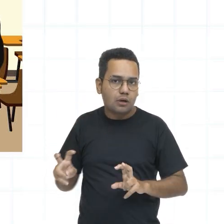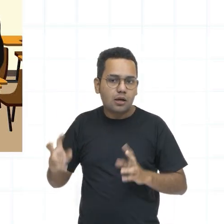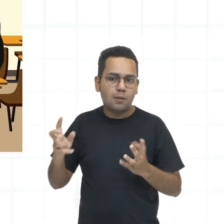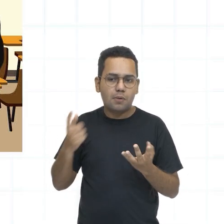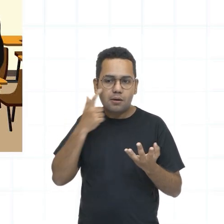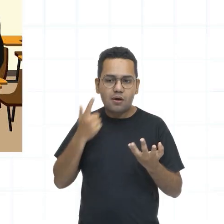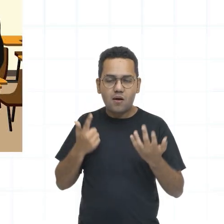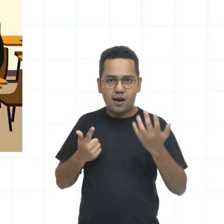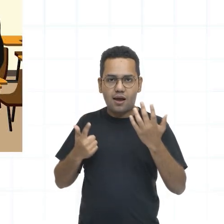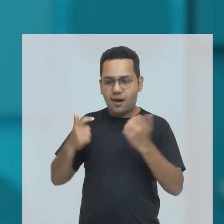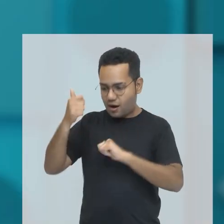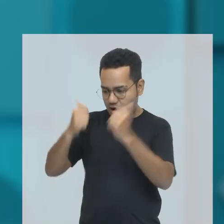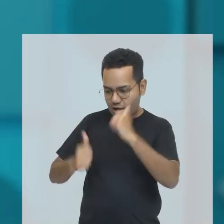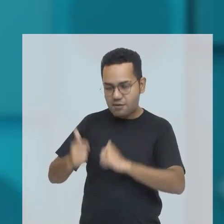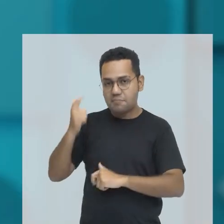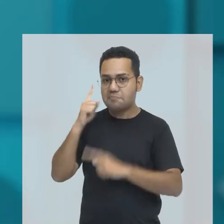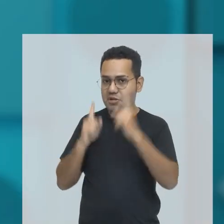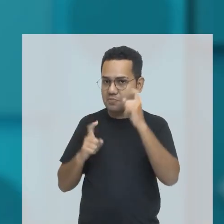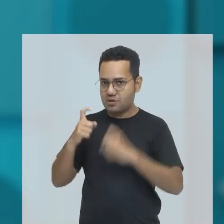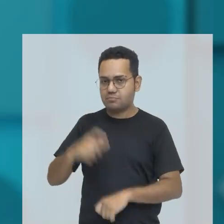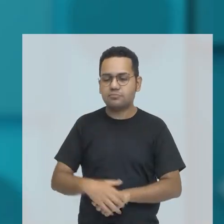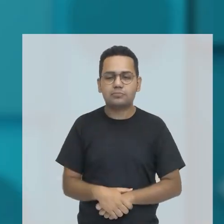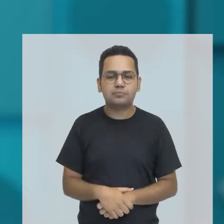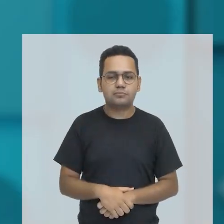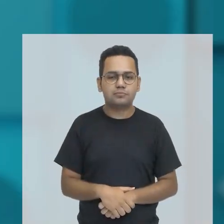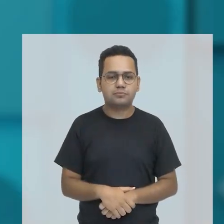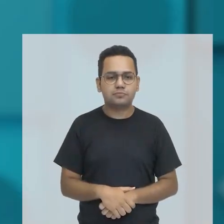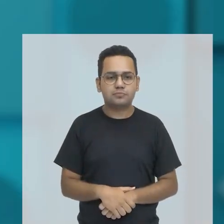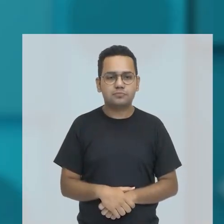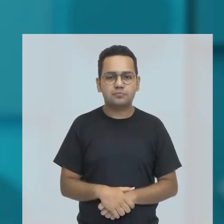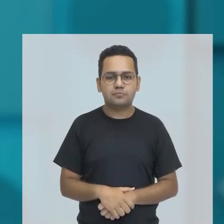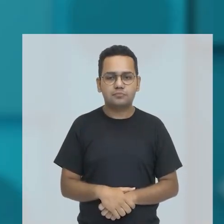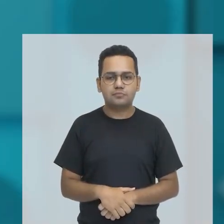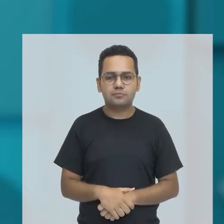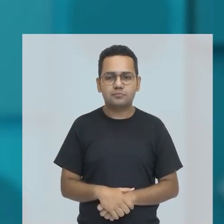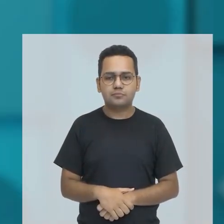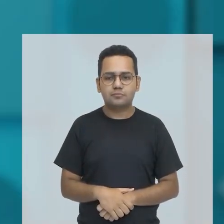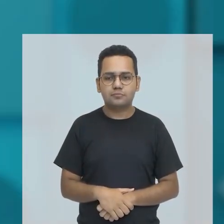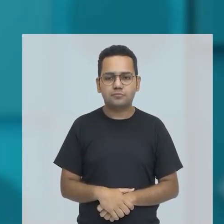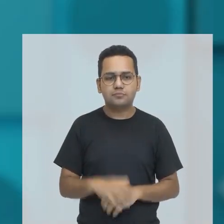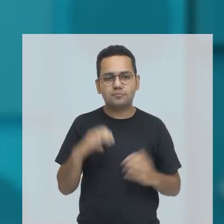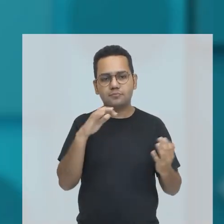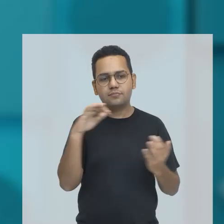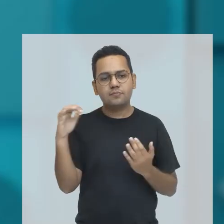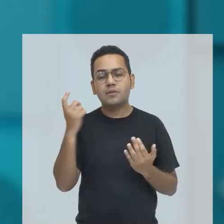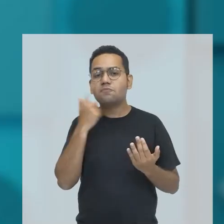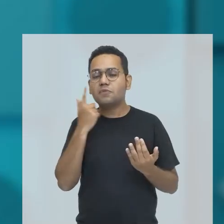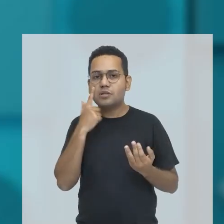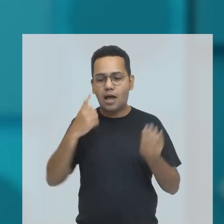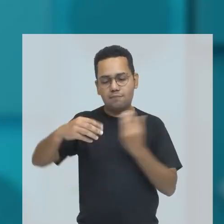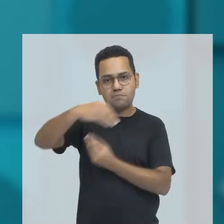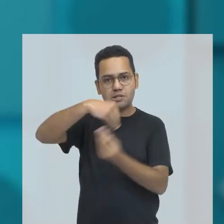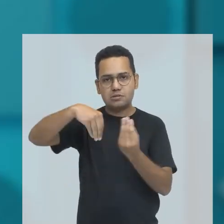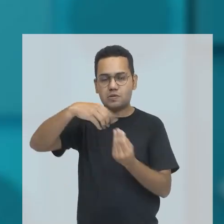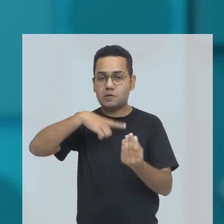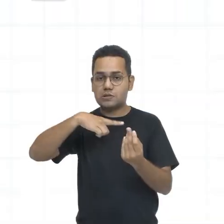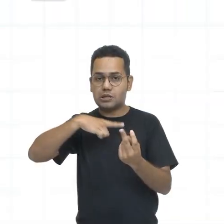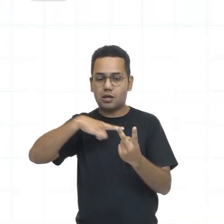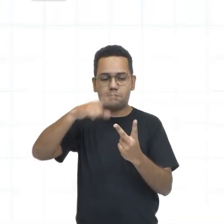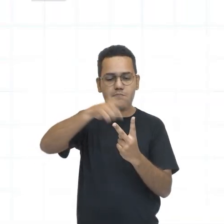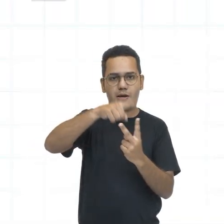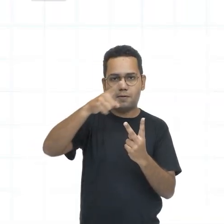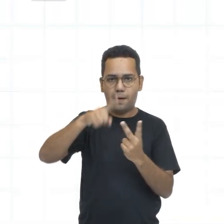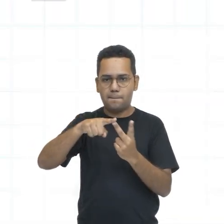pelo rosto dele, certo? Vou mostrar para vocês agora linguagem não verbal e verbal, só que relacionada a sinais de trânsito. Vamos